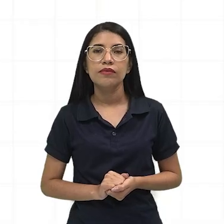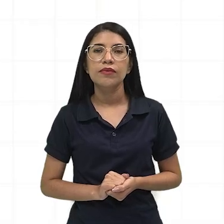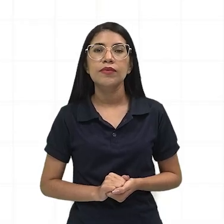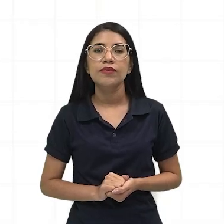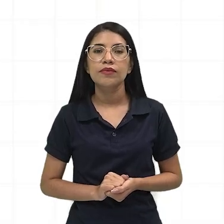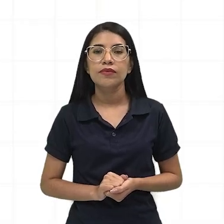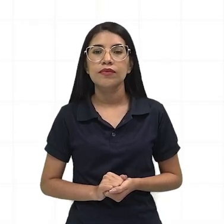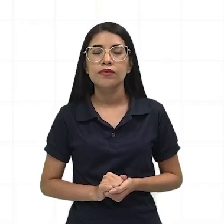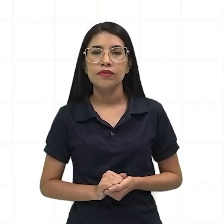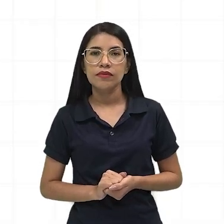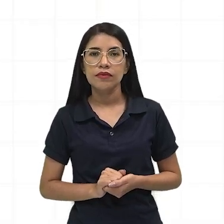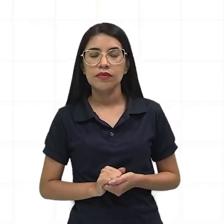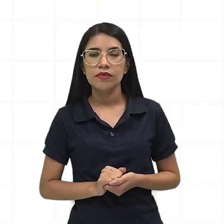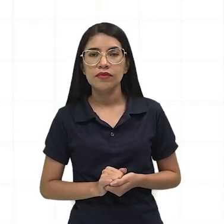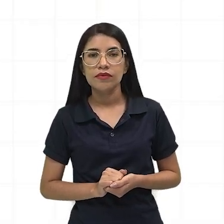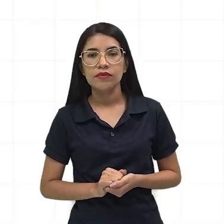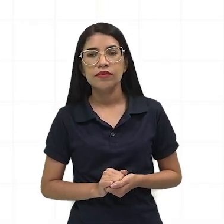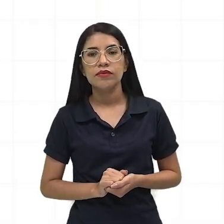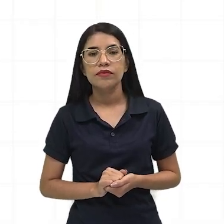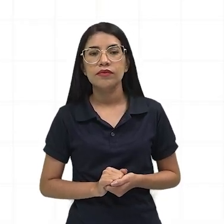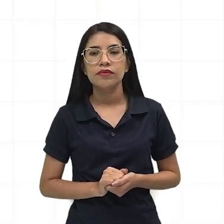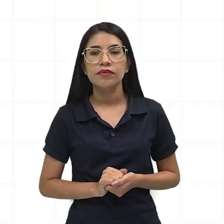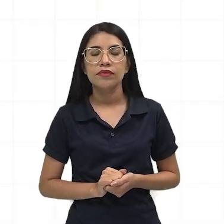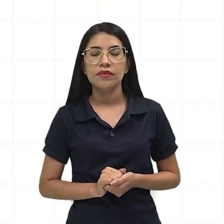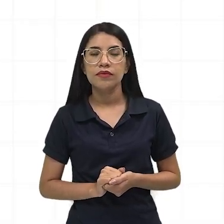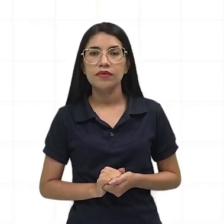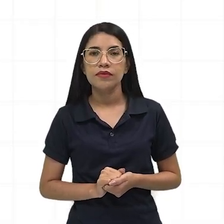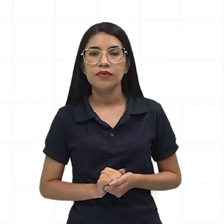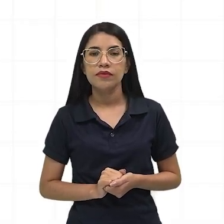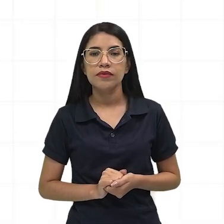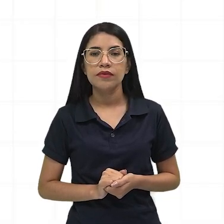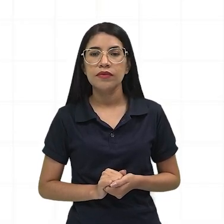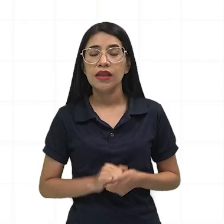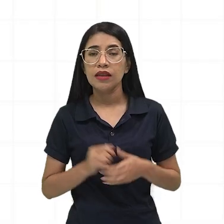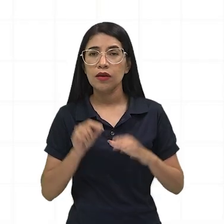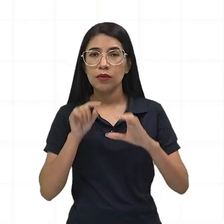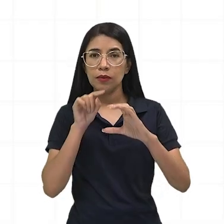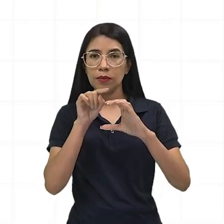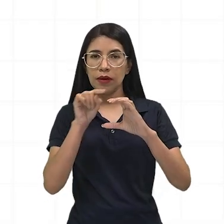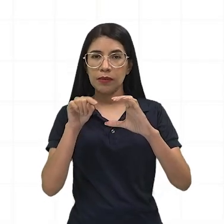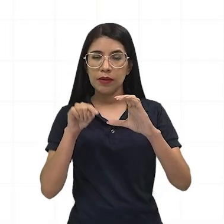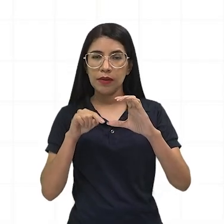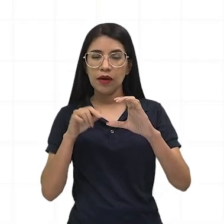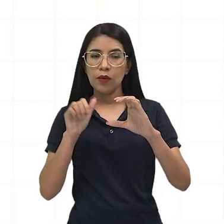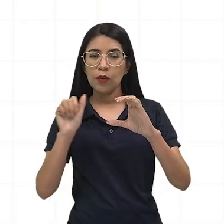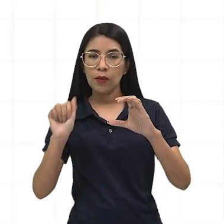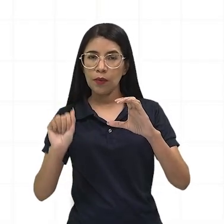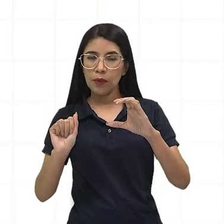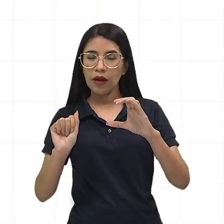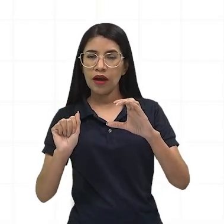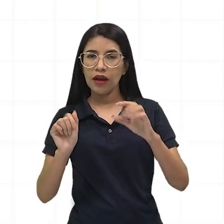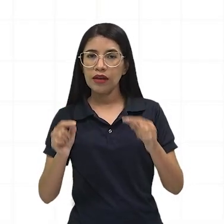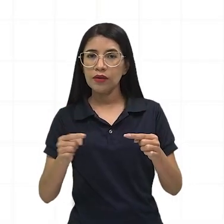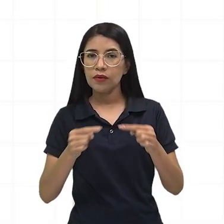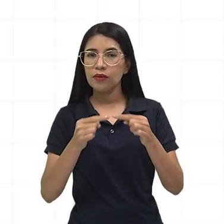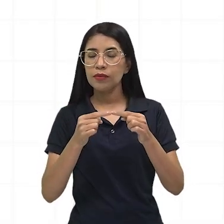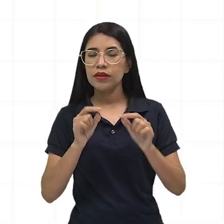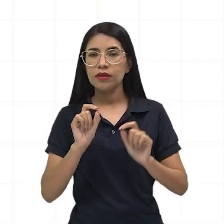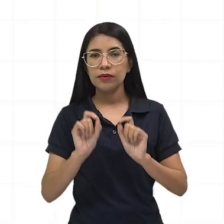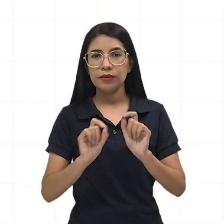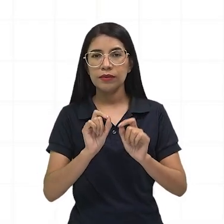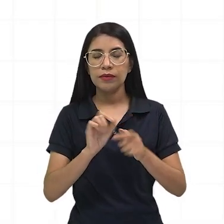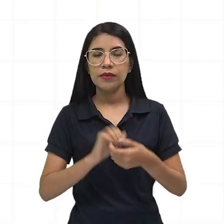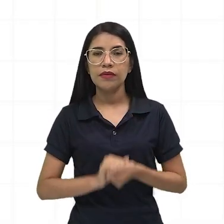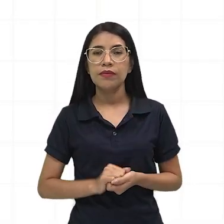Formalmente, dizemos que os pontos A, que pertencem ao círculo, satisfazem a seguinte condição, olha, é